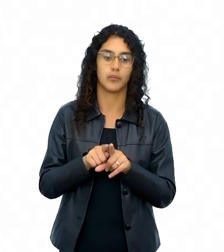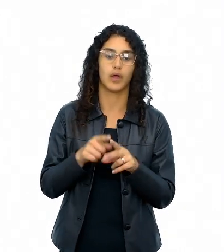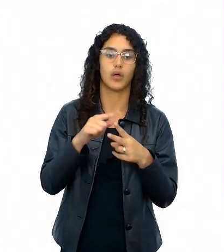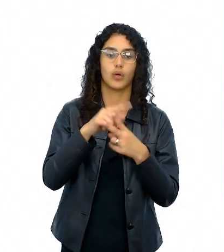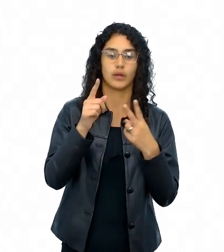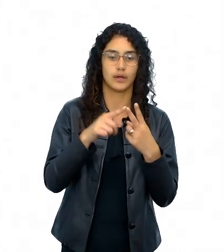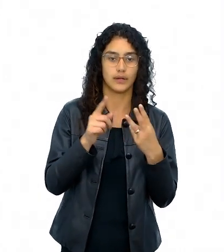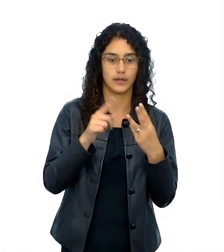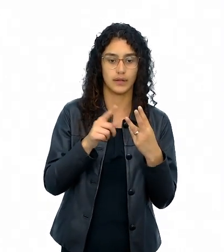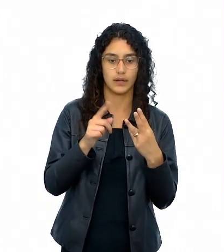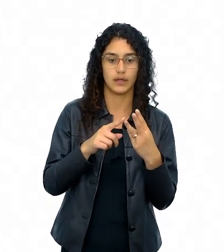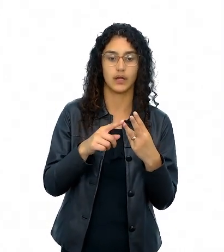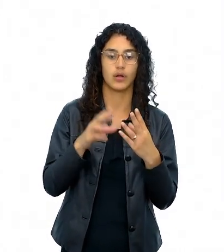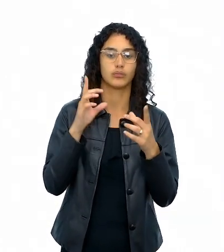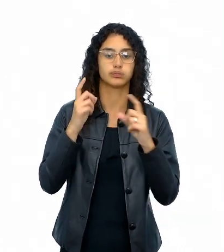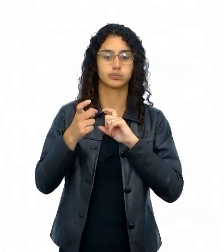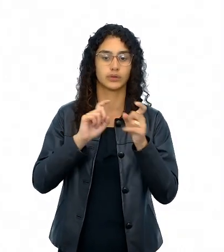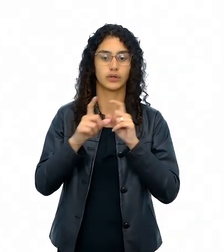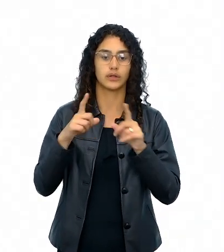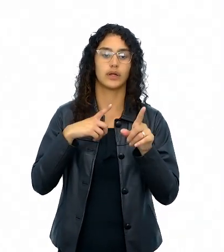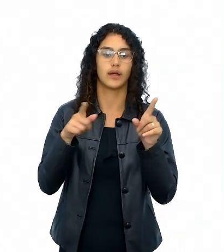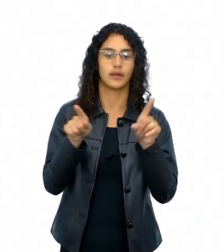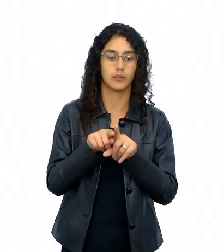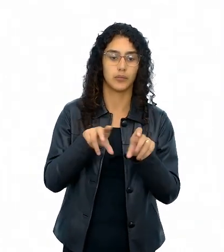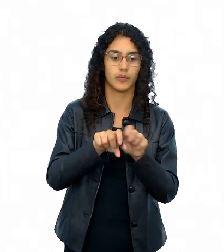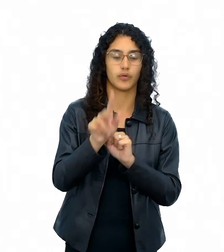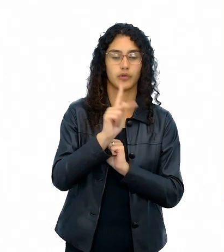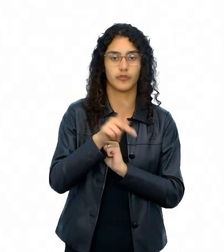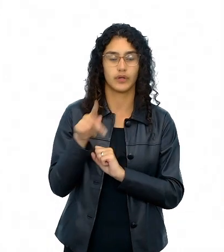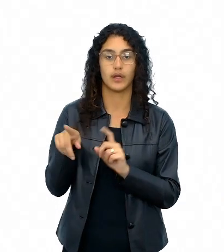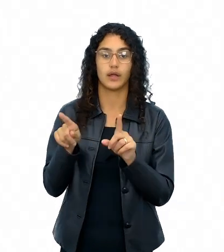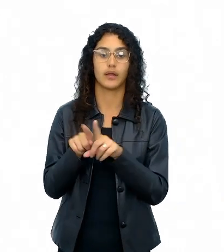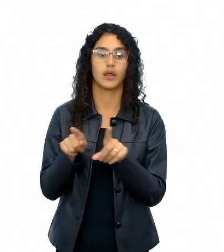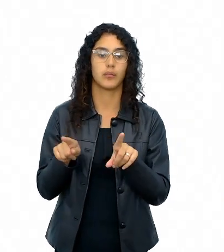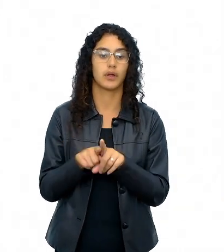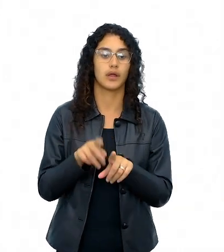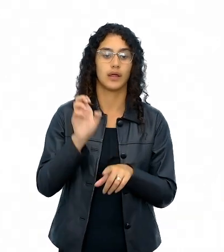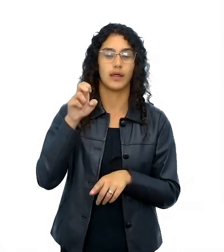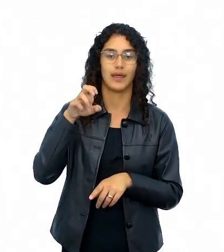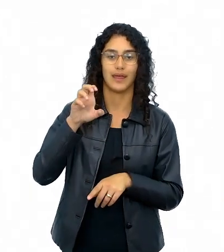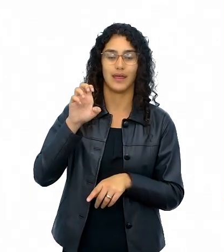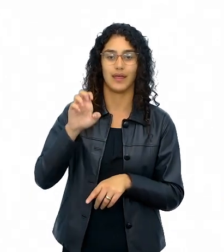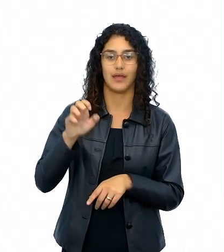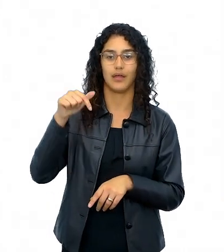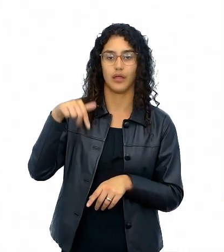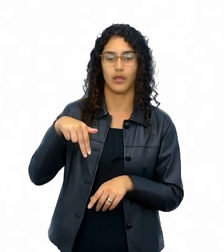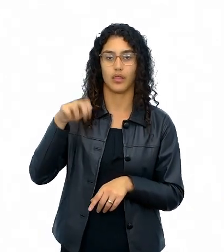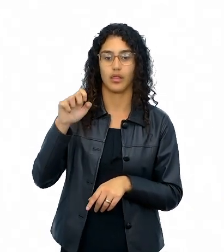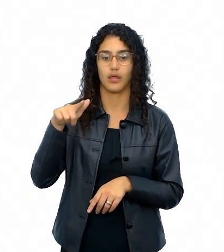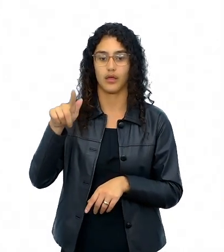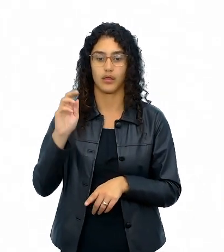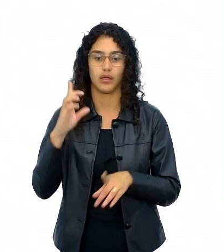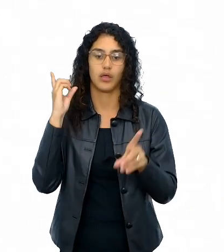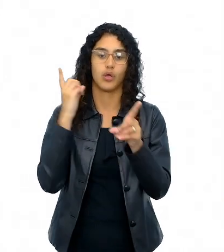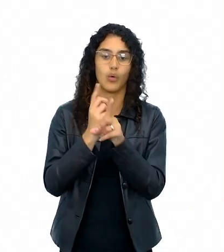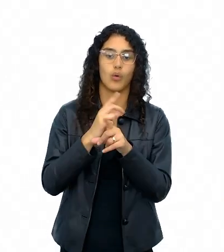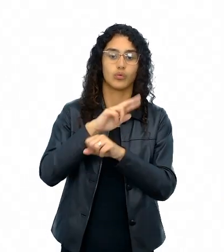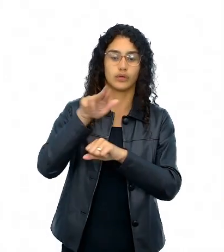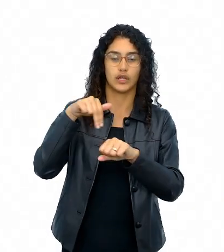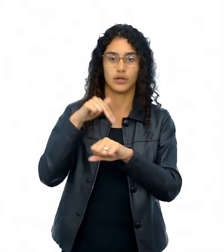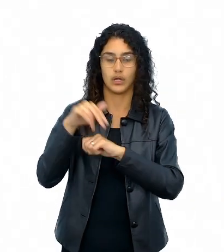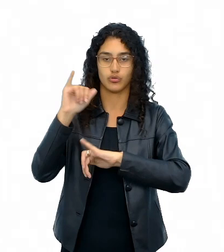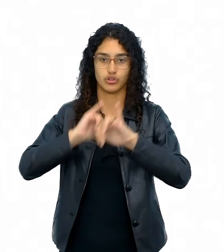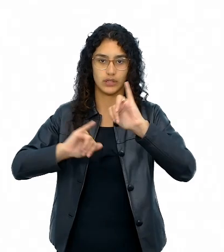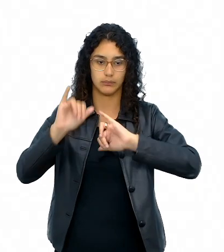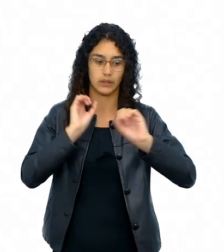terceiro Congresso Nacional de Ensino de Ciências e Formação de Professores, e o ENEC, né, Encontro Nacional de Ensino de